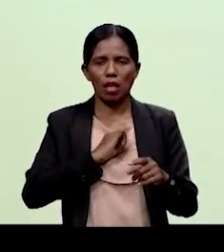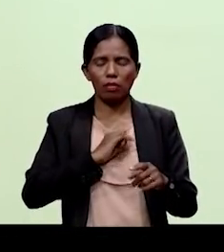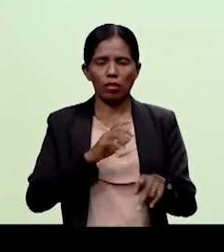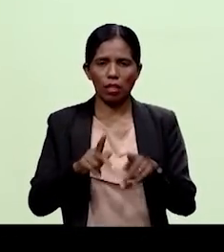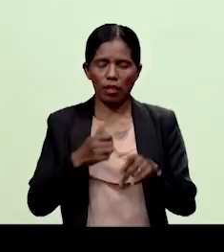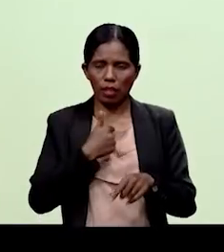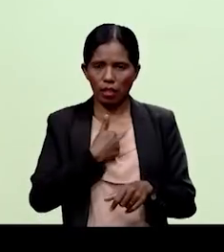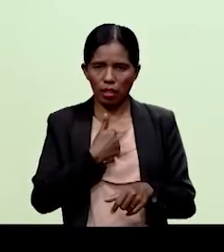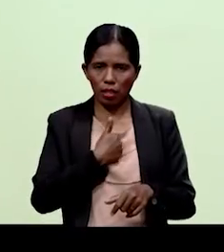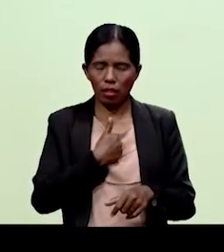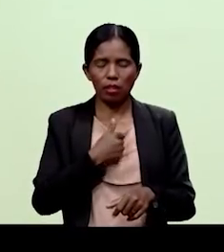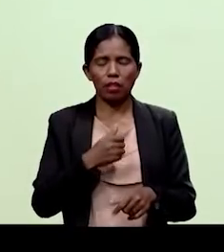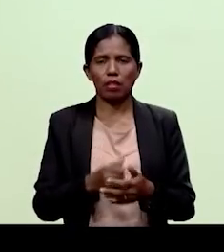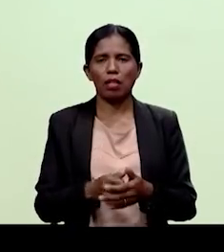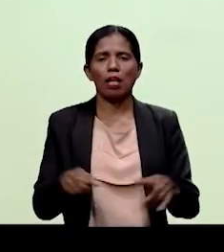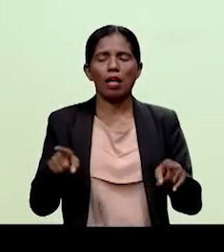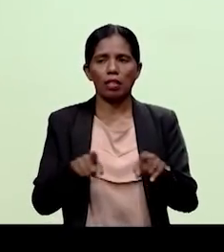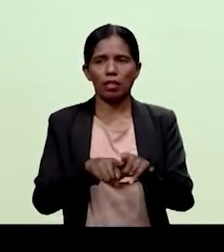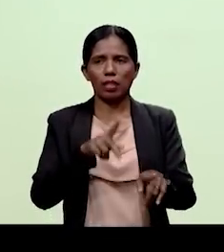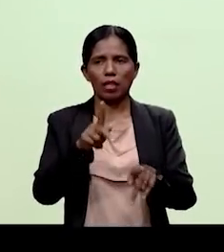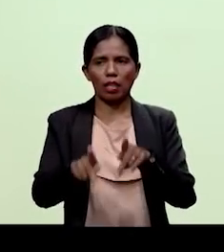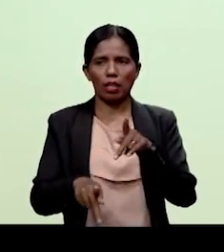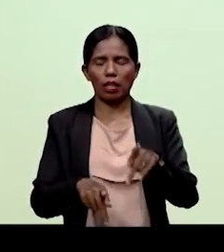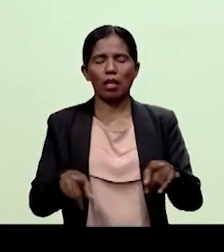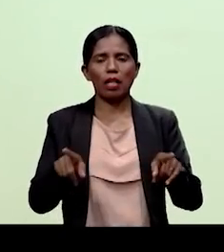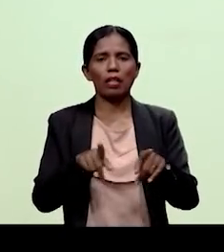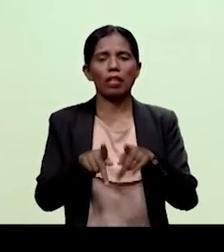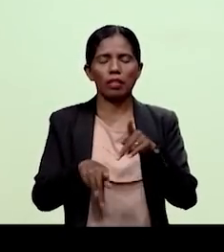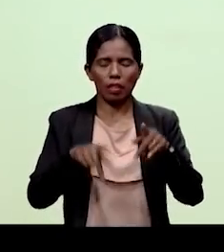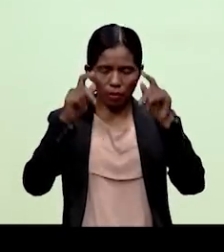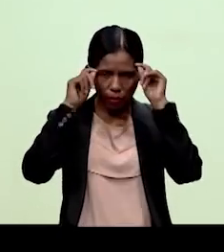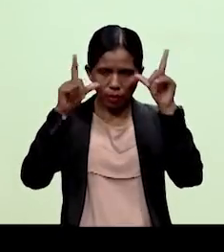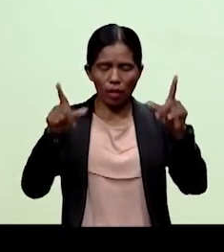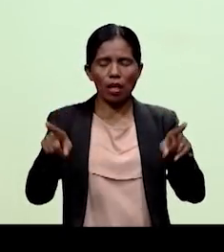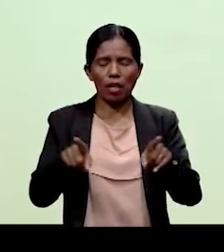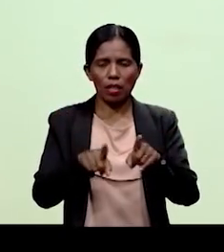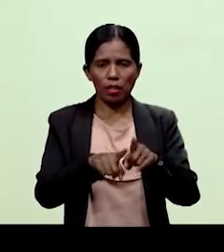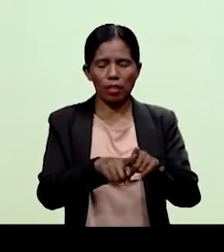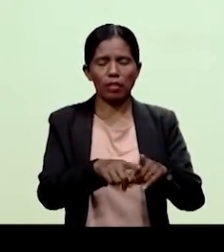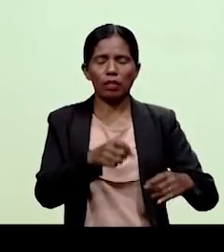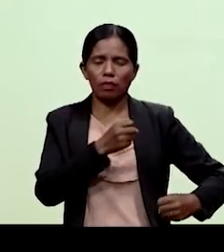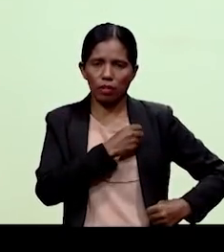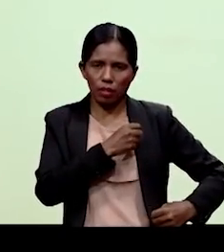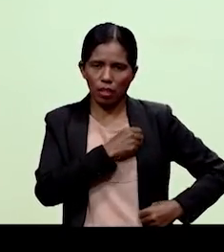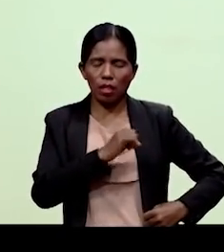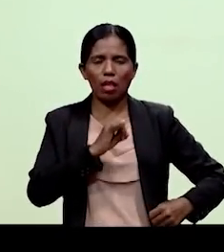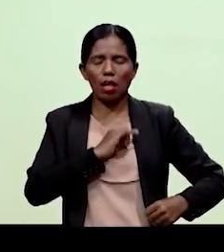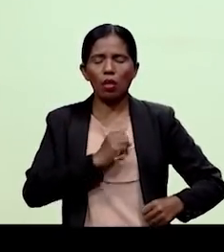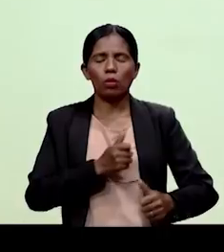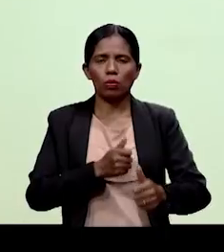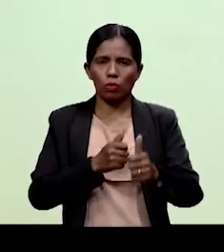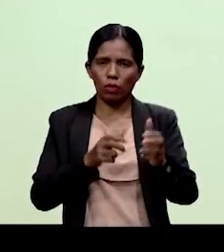personalidade, a nessa ema, a nessa cidadão. A nessa militar, a cumprir ordem. Mas bem, não dar